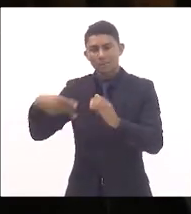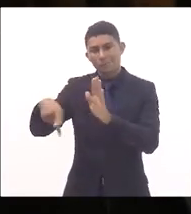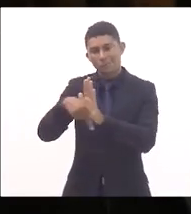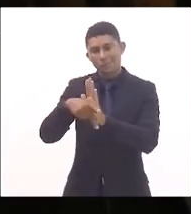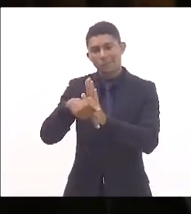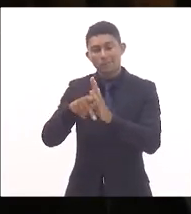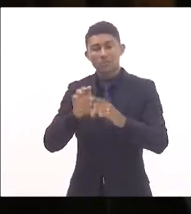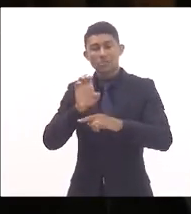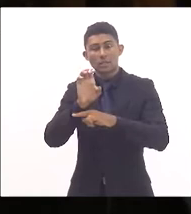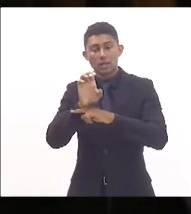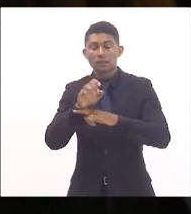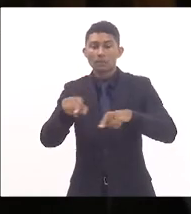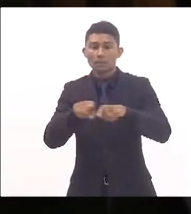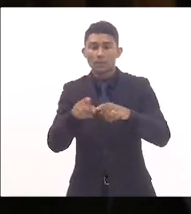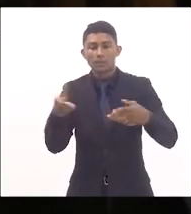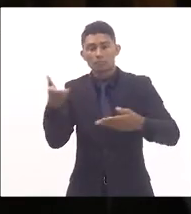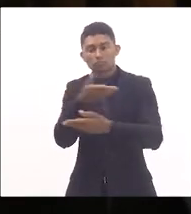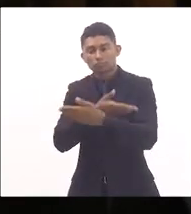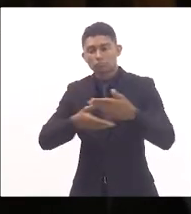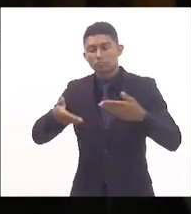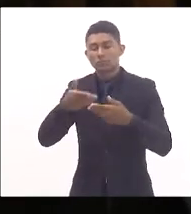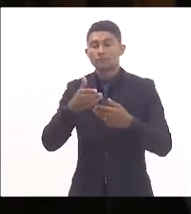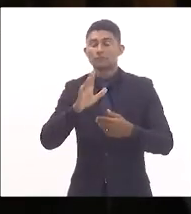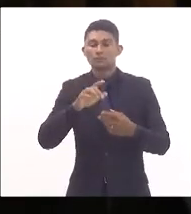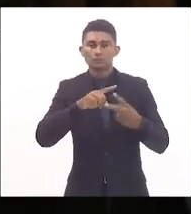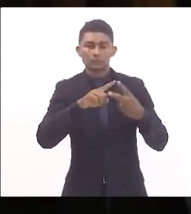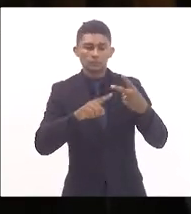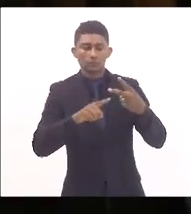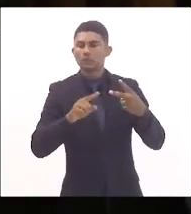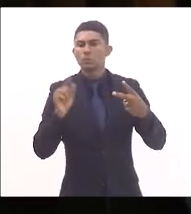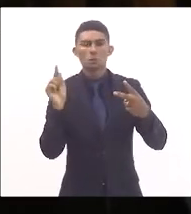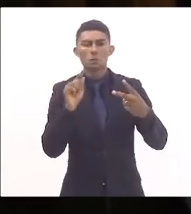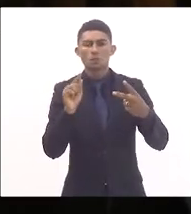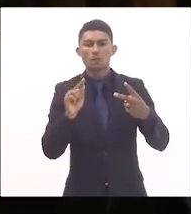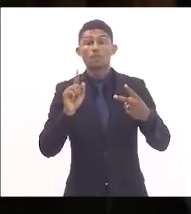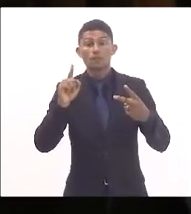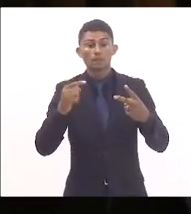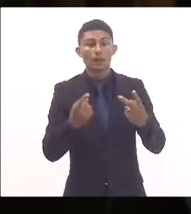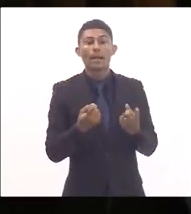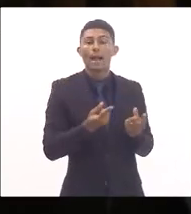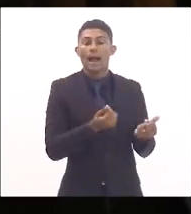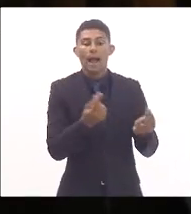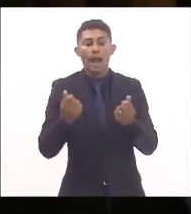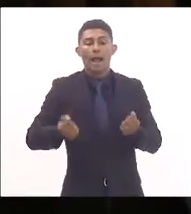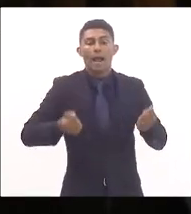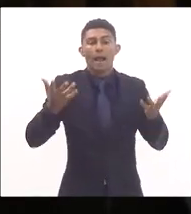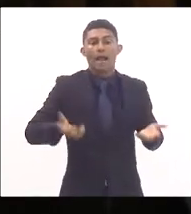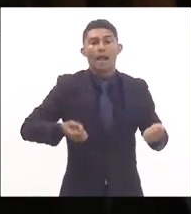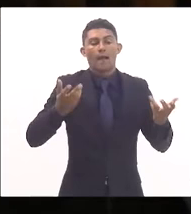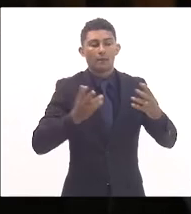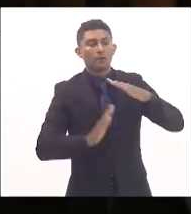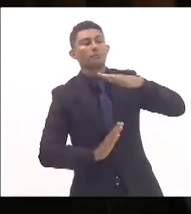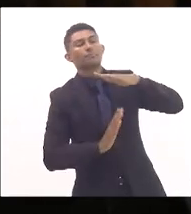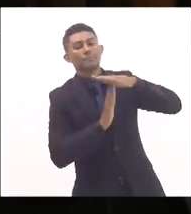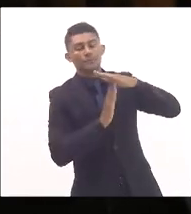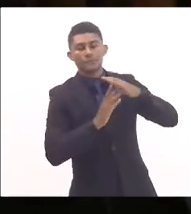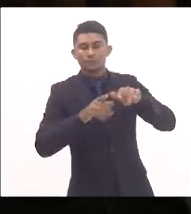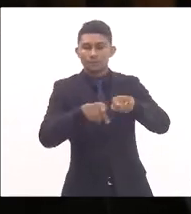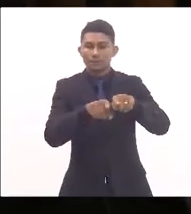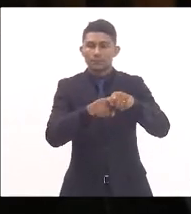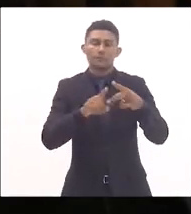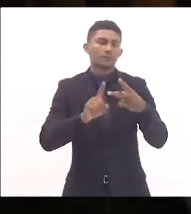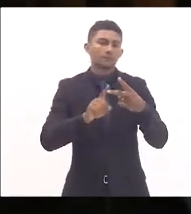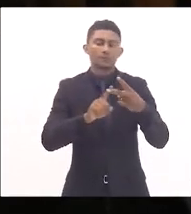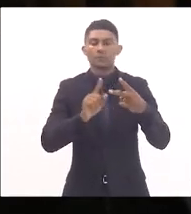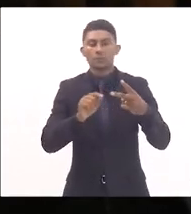conciliação. E as duas demandas, o limite do teto de gastos e a questão específica,